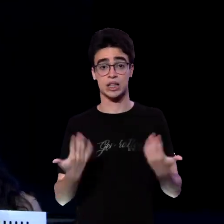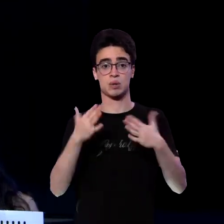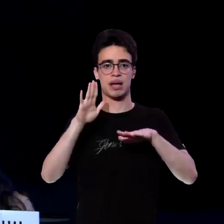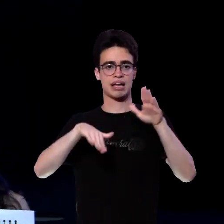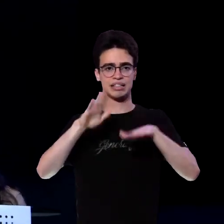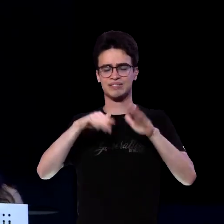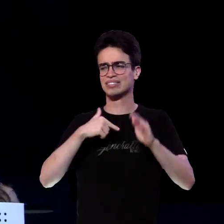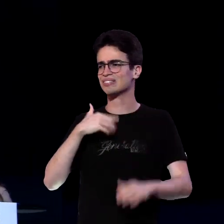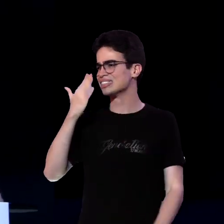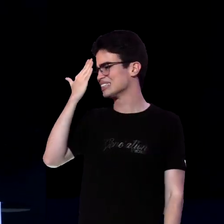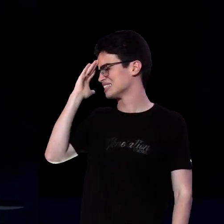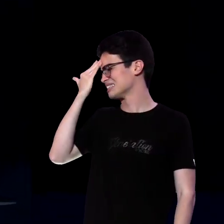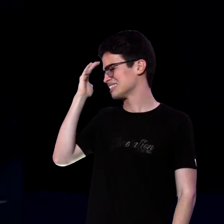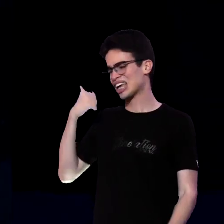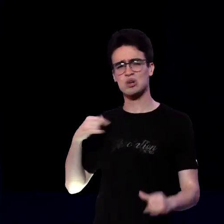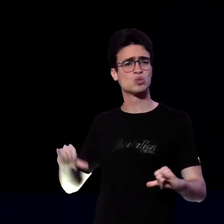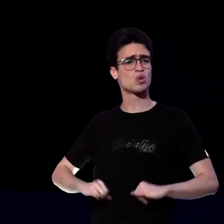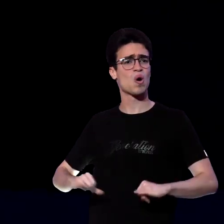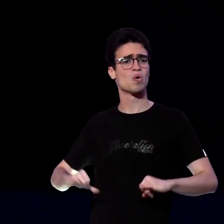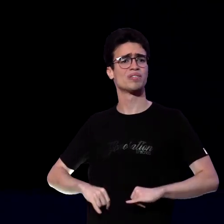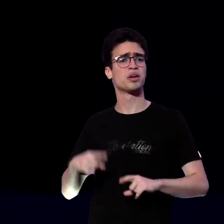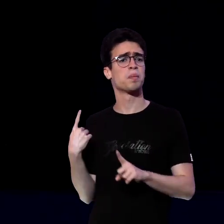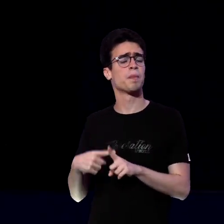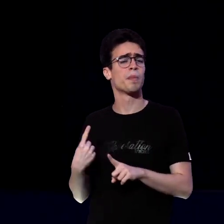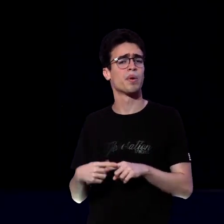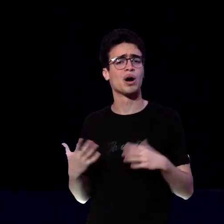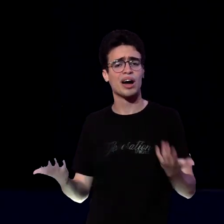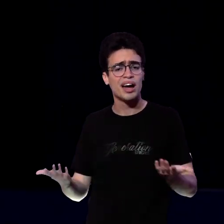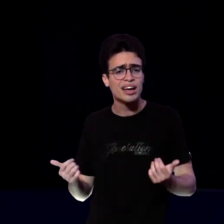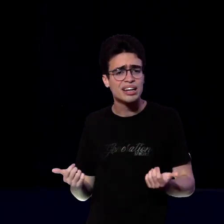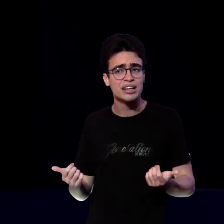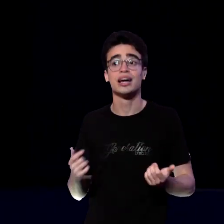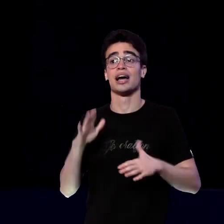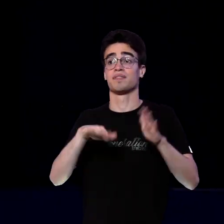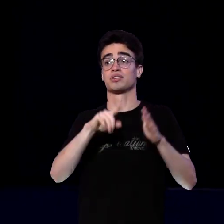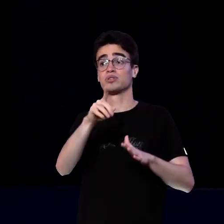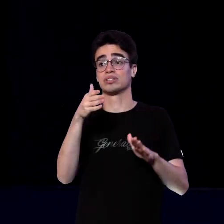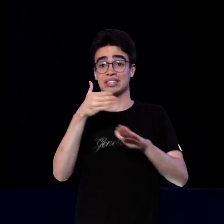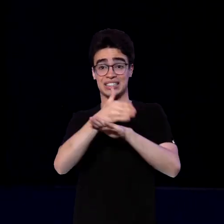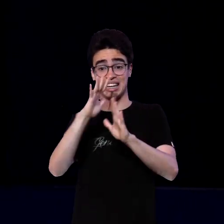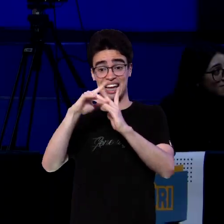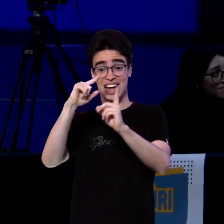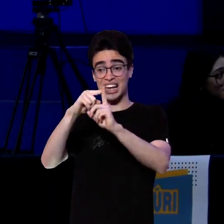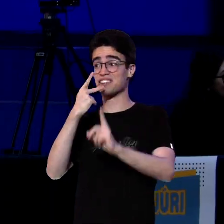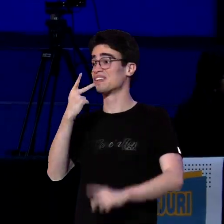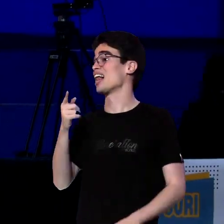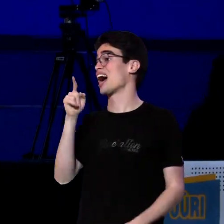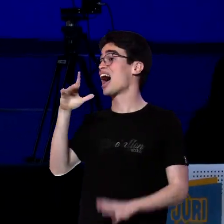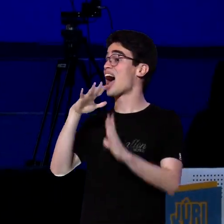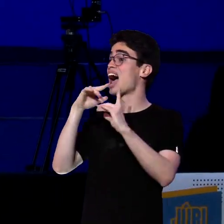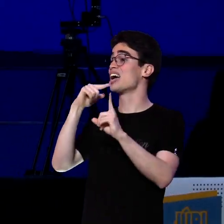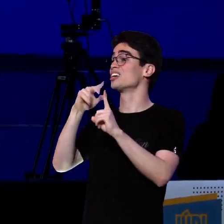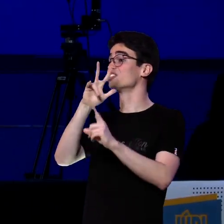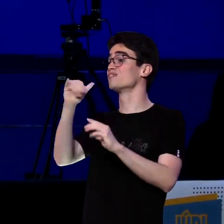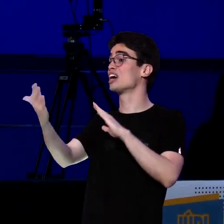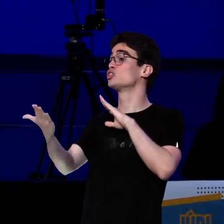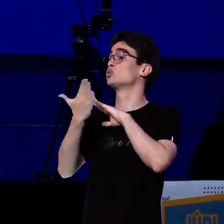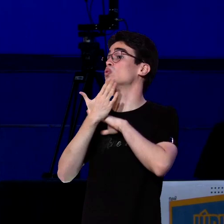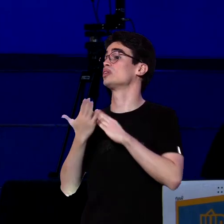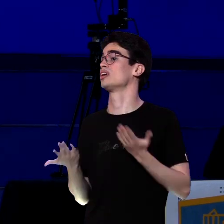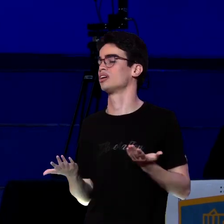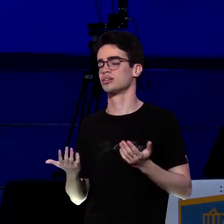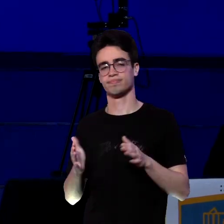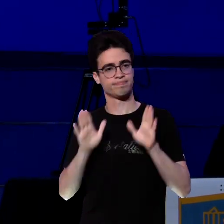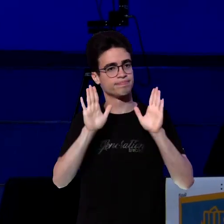gente não entende por que a gente está sofrendo. Talvez você veio aqui hoje, você decidiu vir para a igreja, porque falou, vai que a igreja me ajuda. E eu